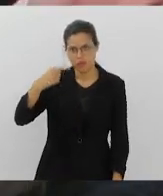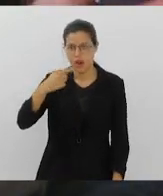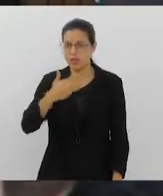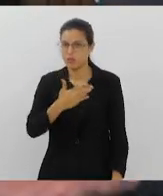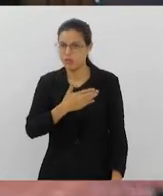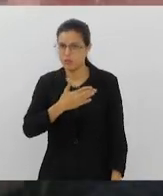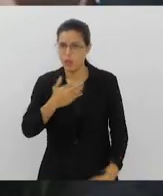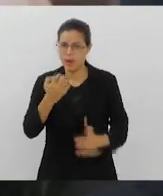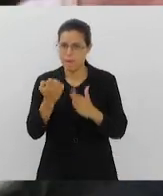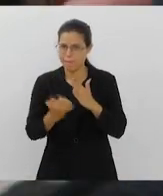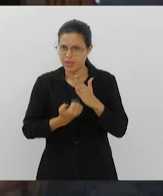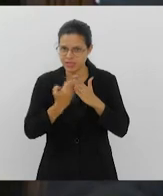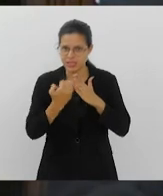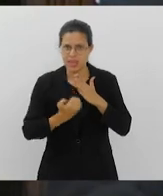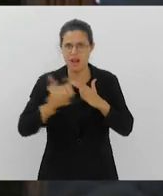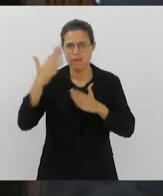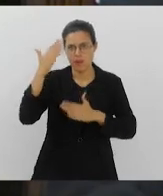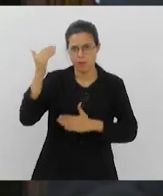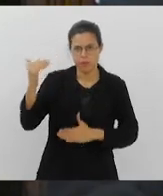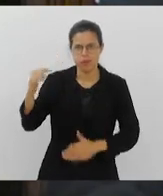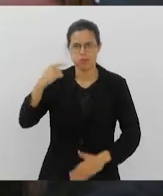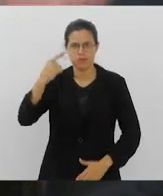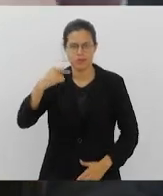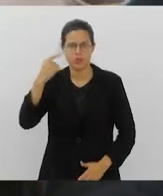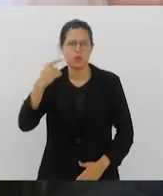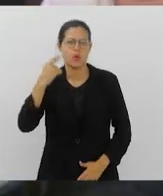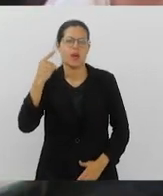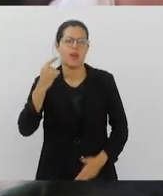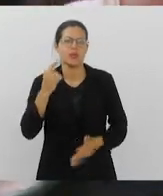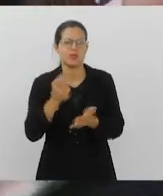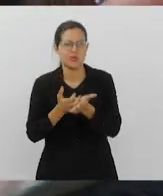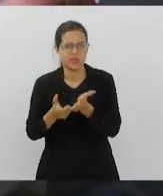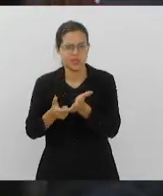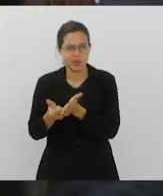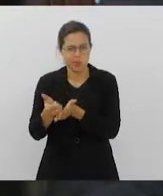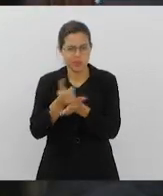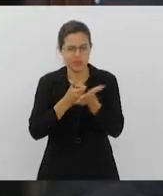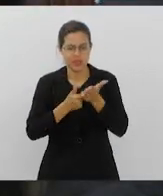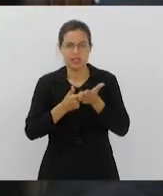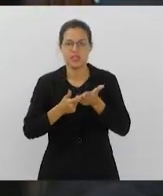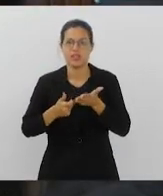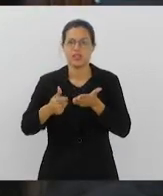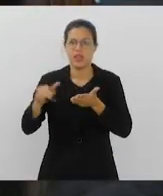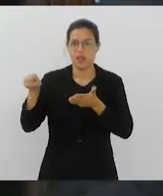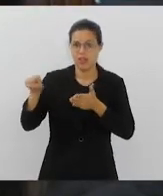dos mais famosos, advogado tributarista, que saiu lá do Rio Grande do Sul para vir